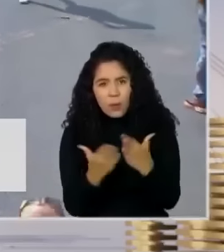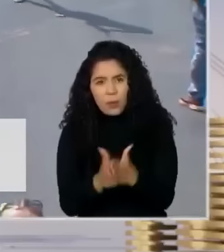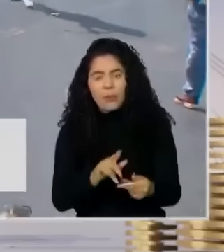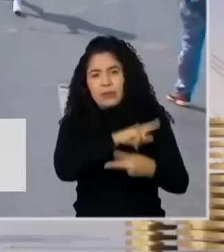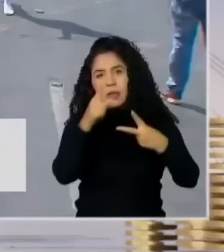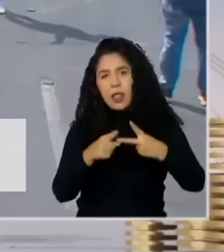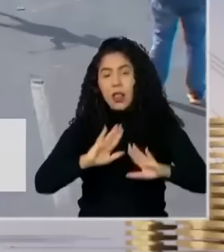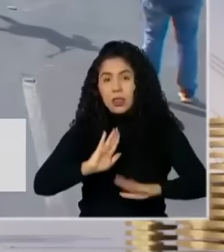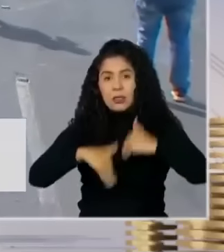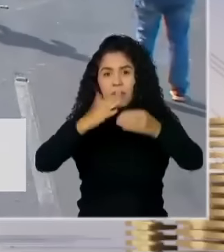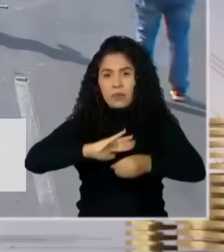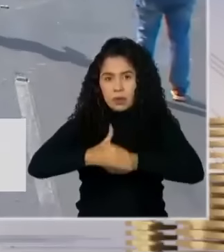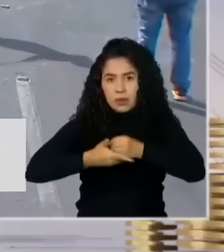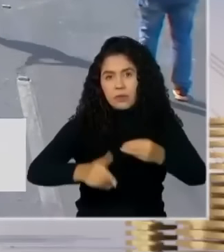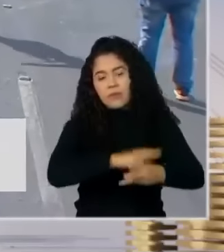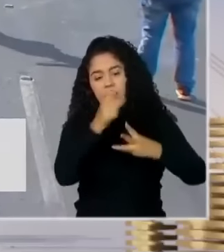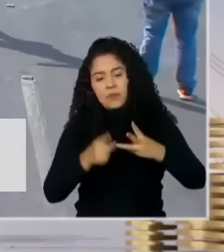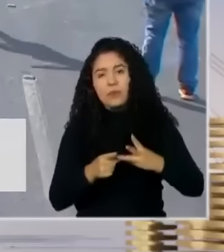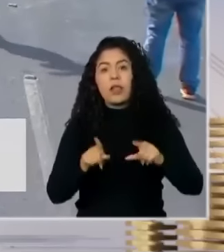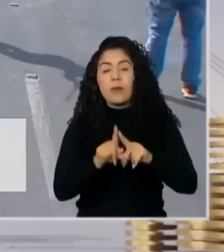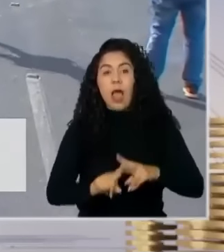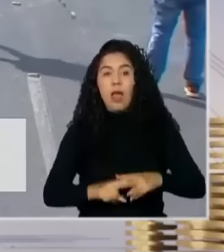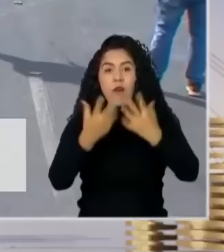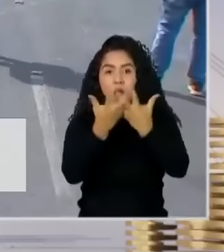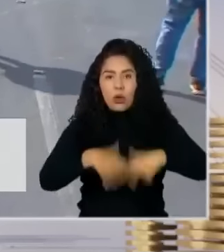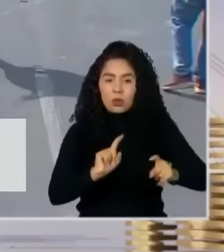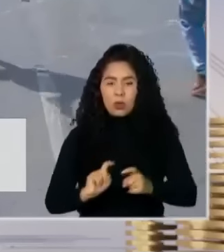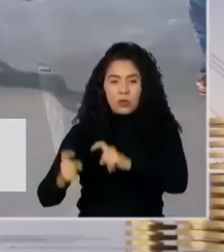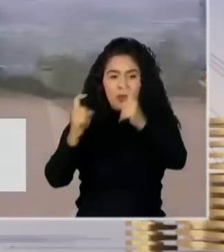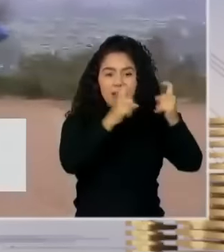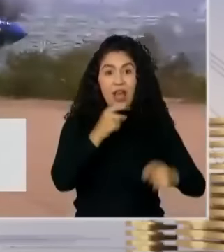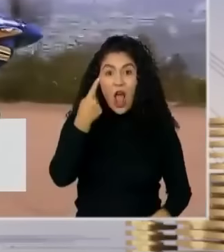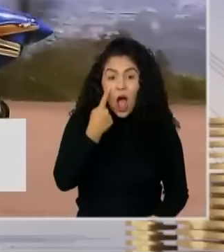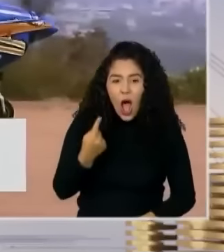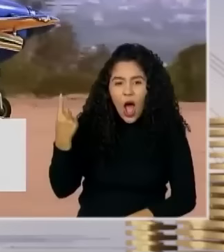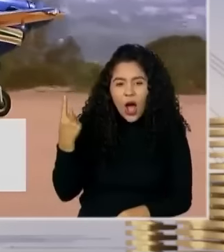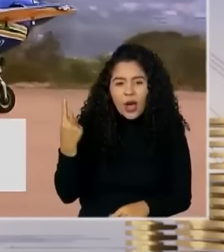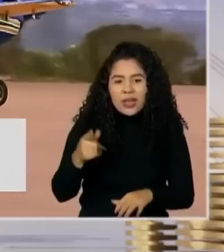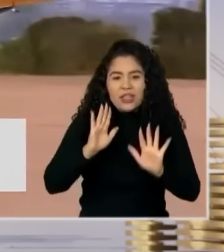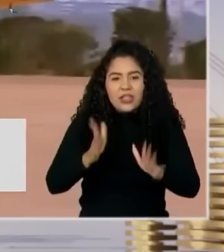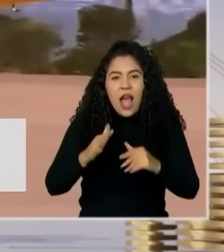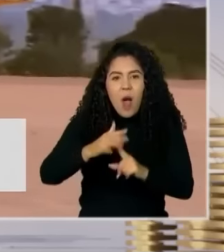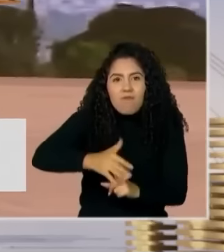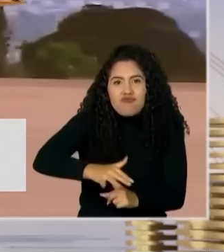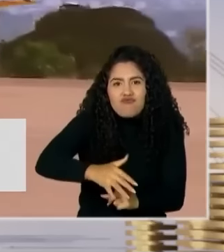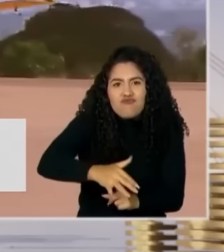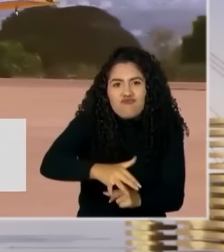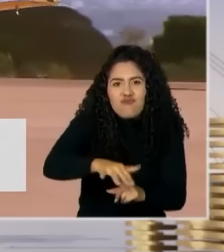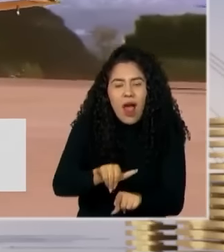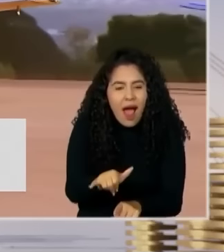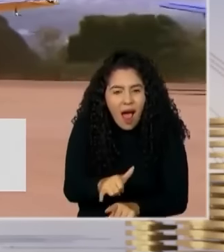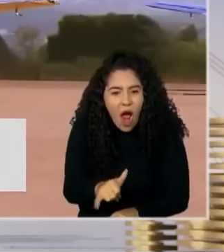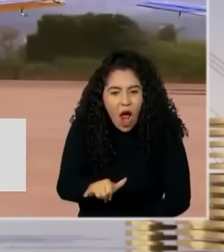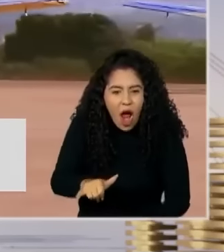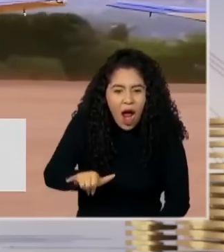que não haja também o abuso pelo anonimato. Então, previamente não é possível, porque se você censura previamente a liberdade de